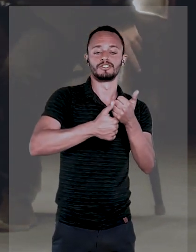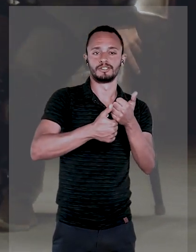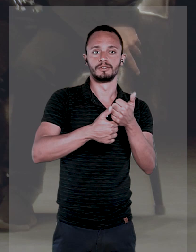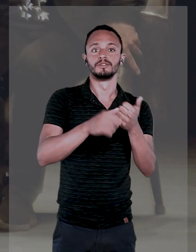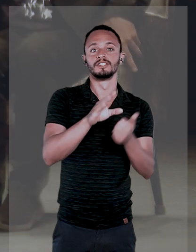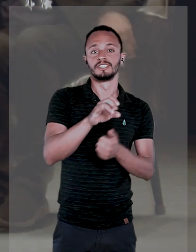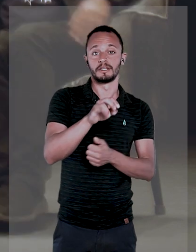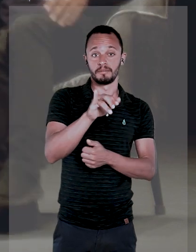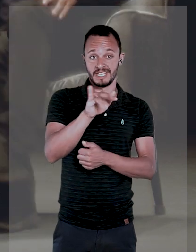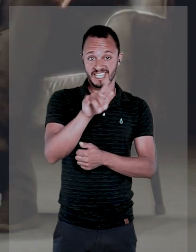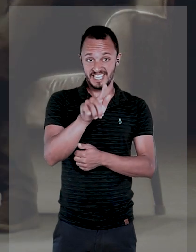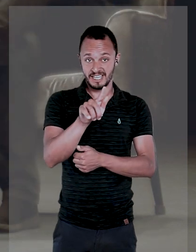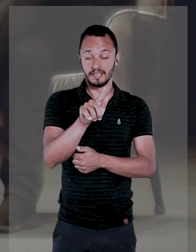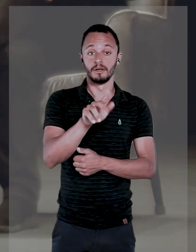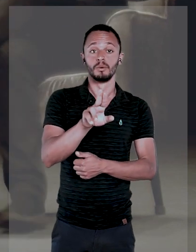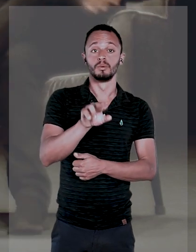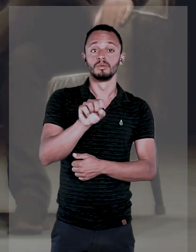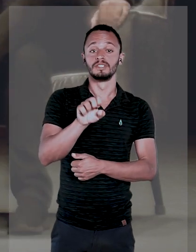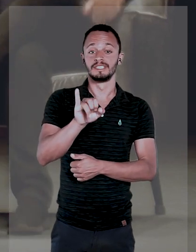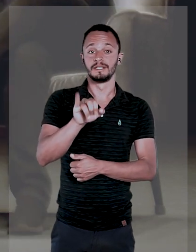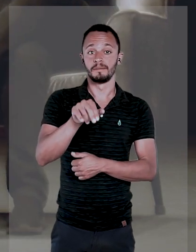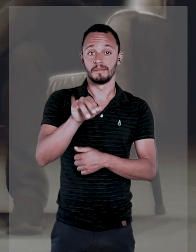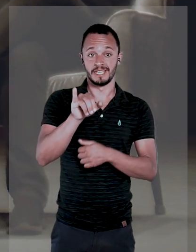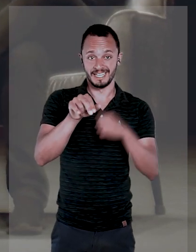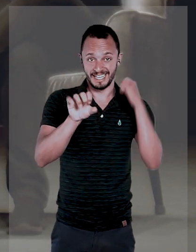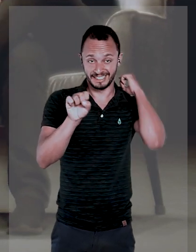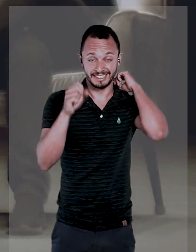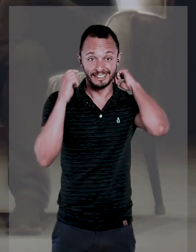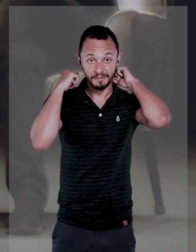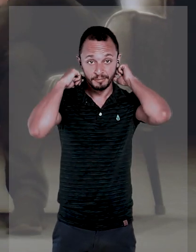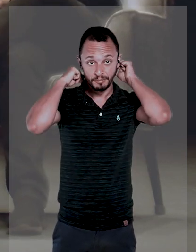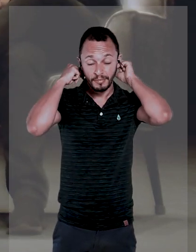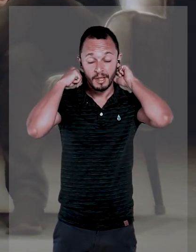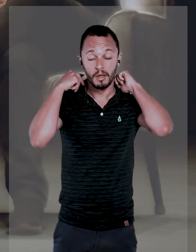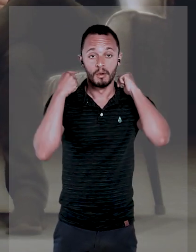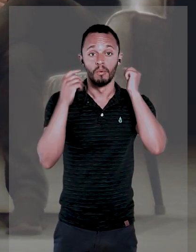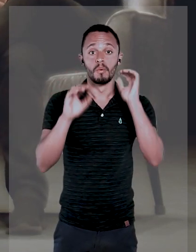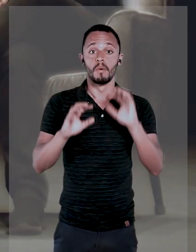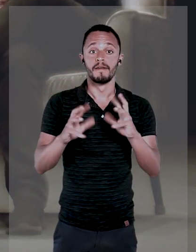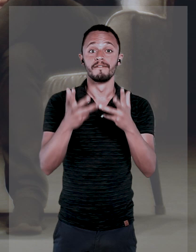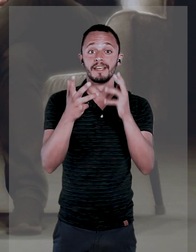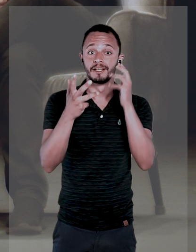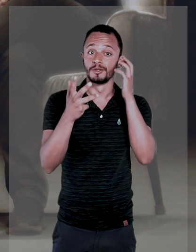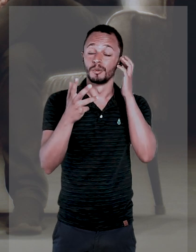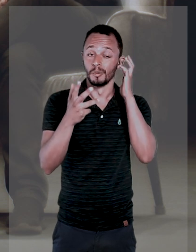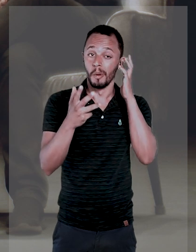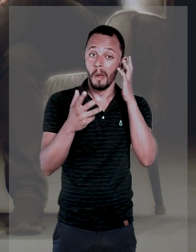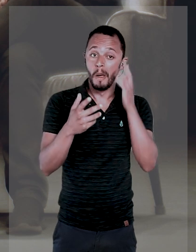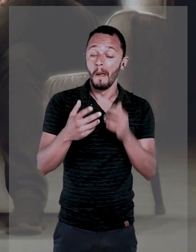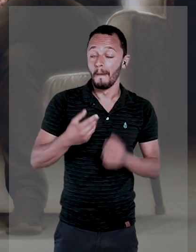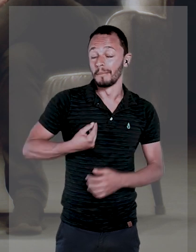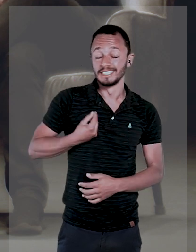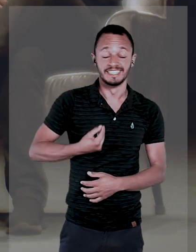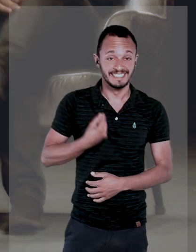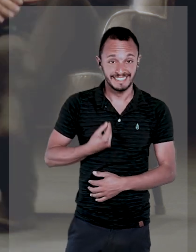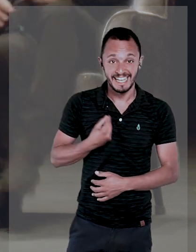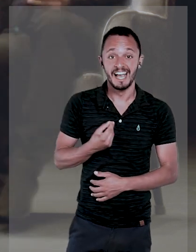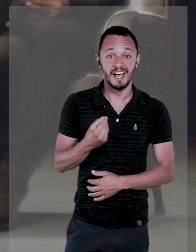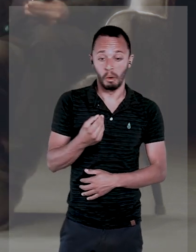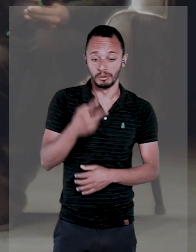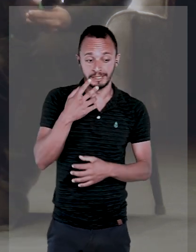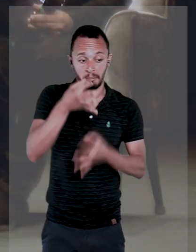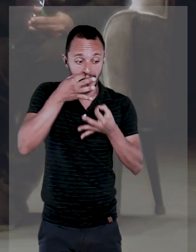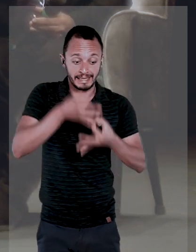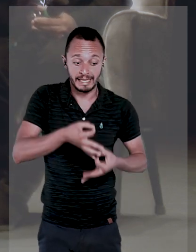dá... Até esqueci aqui, gente, tanto tempo que eu não falo, tá vendo? A evento presencial é que nem futebol, não é não, Lula? Tem que,